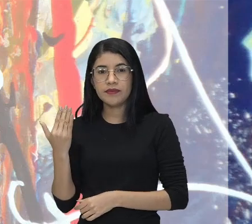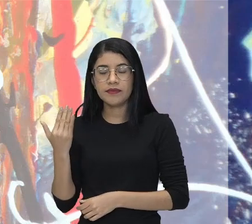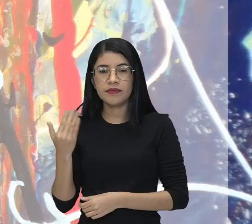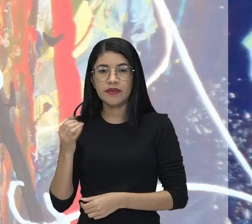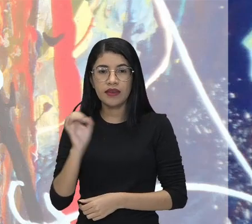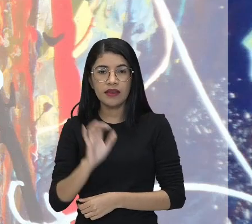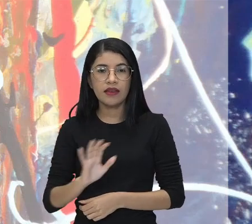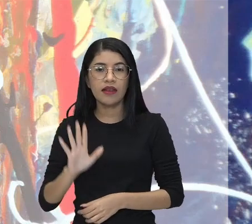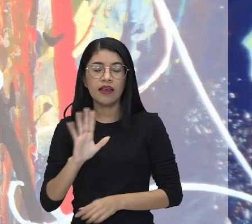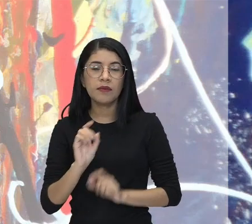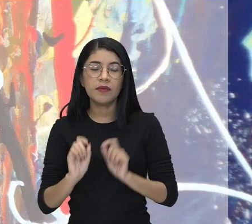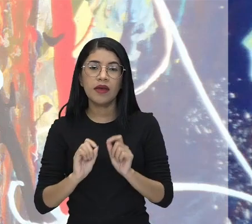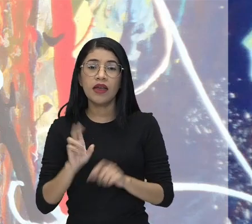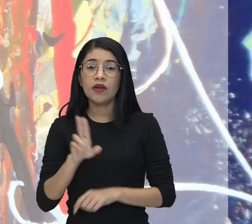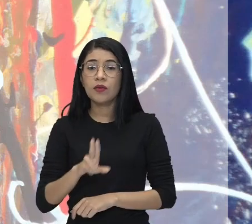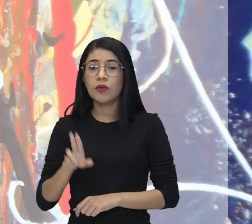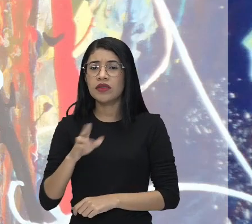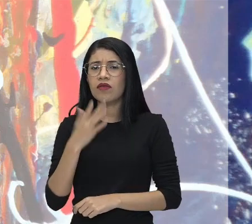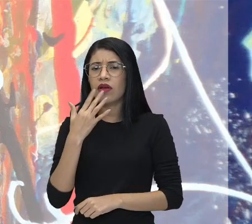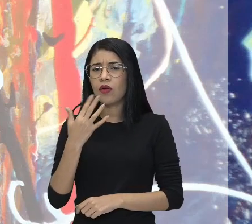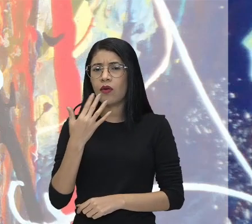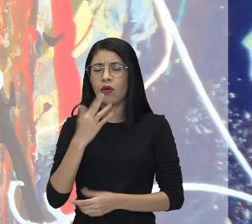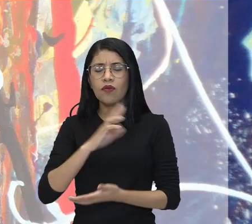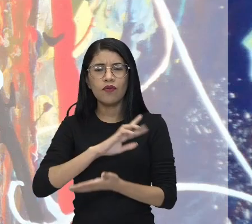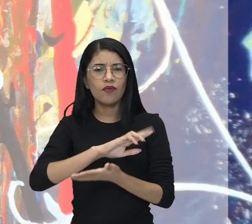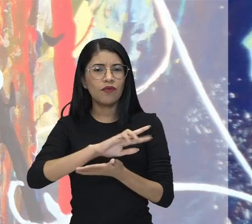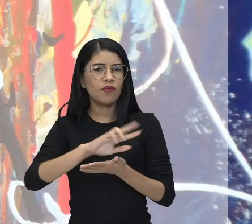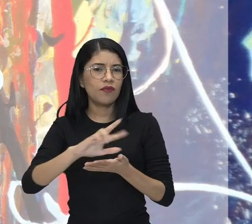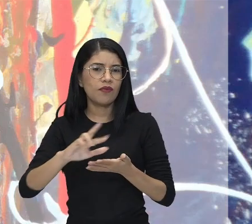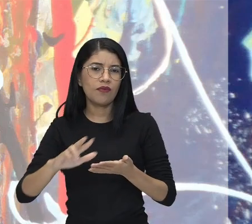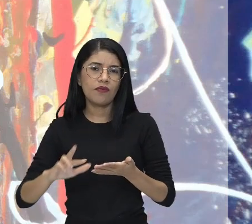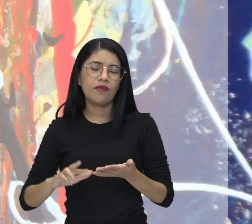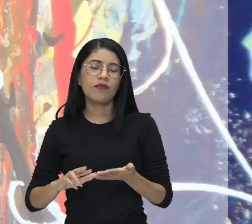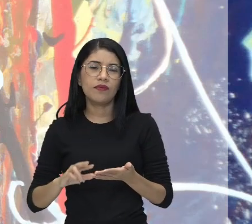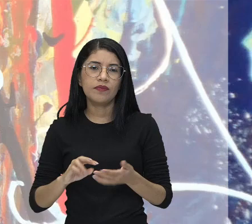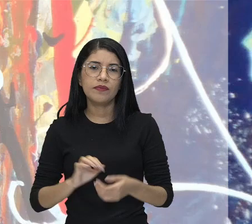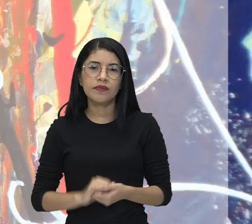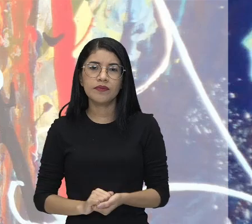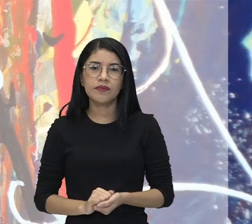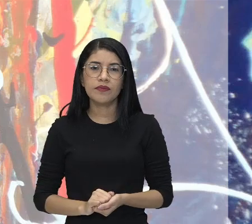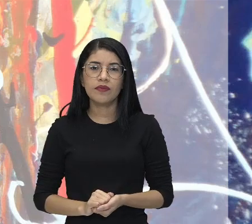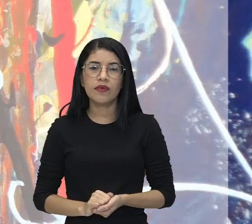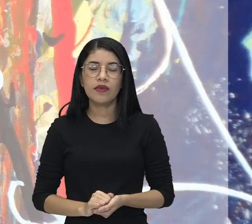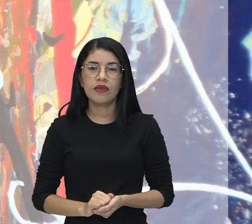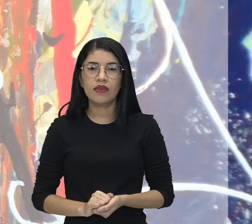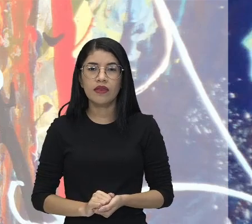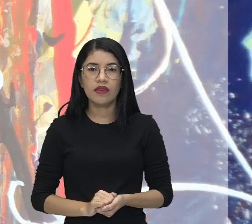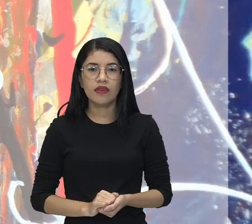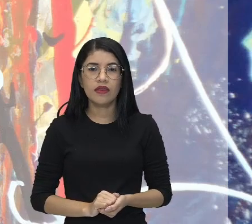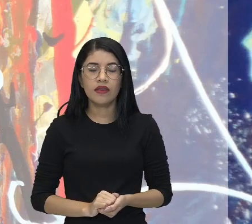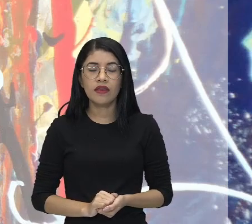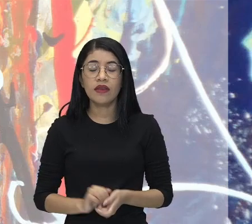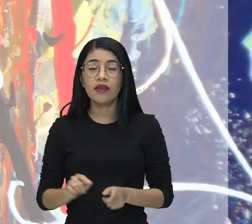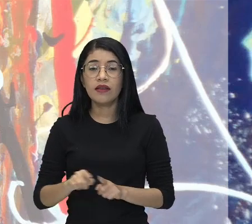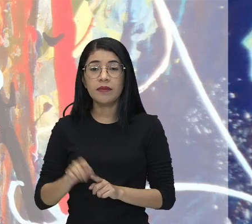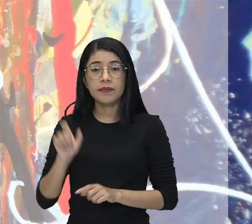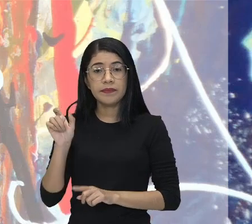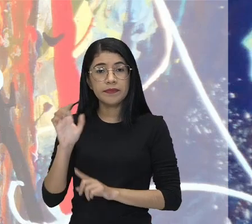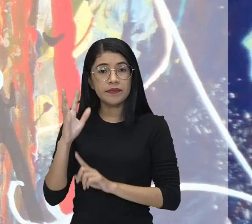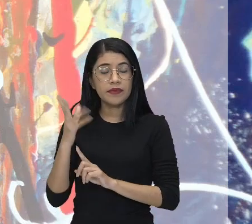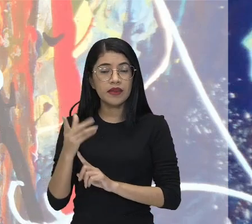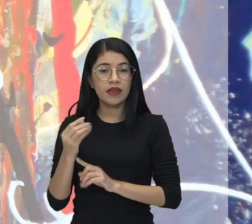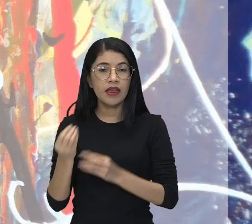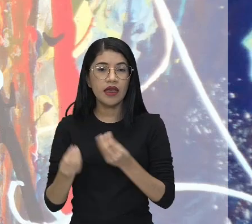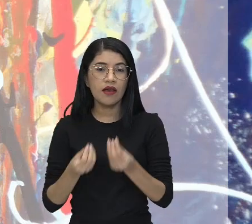utilizava vários tons de tintas O Pollock, ele tem a ideia de